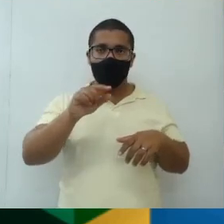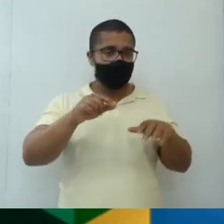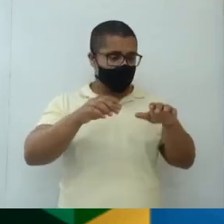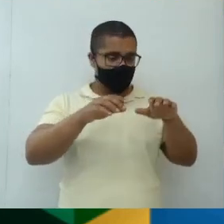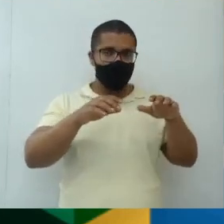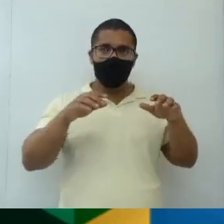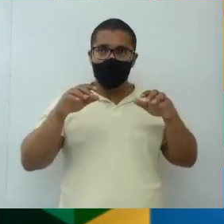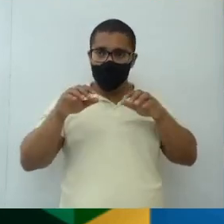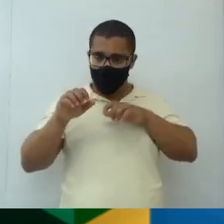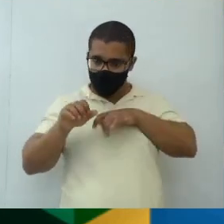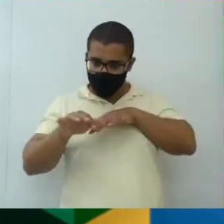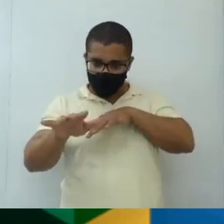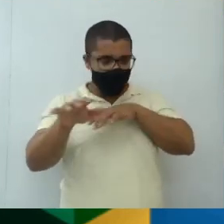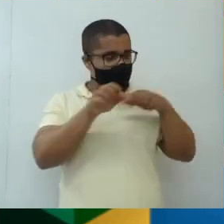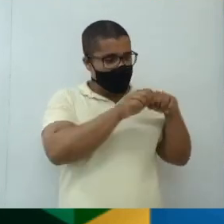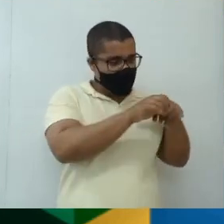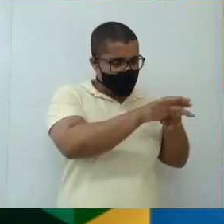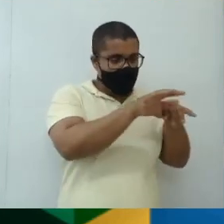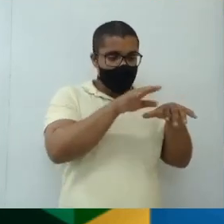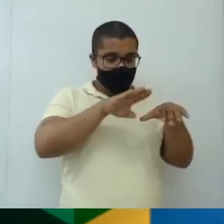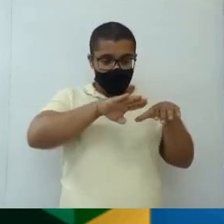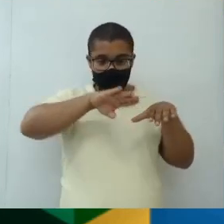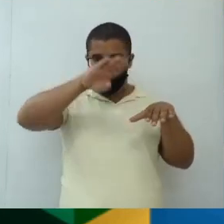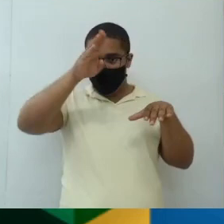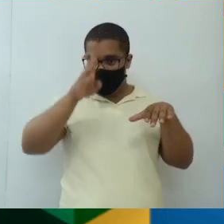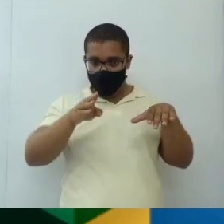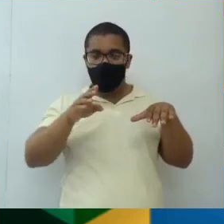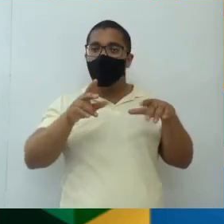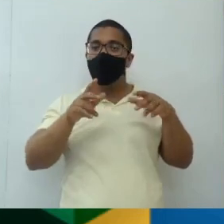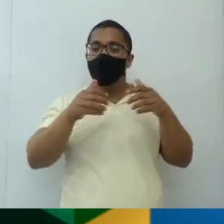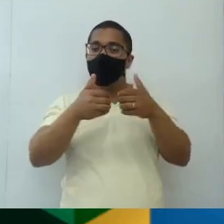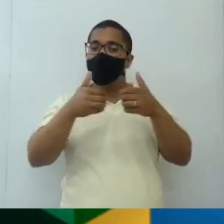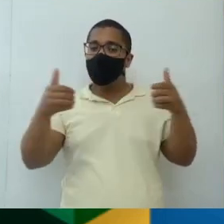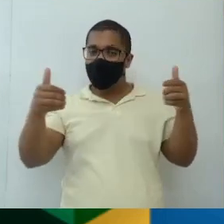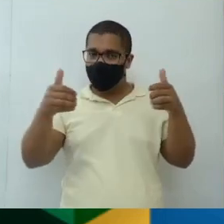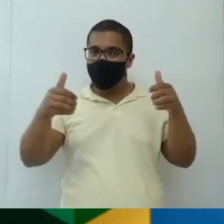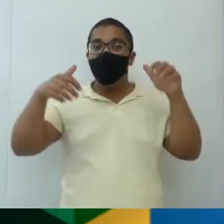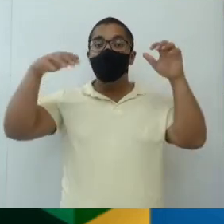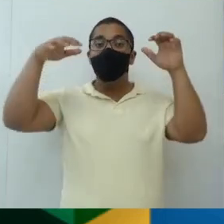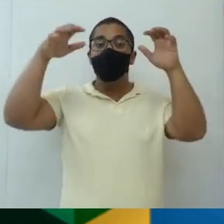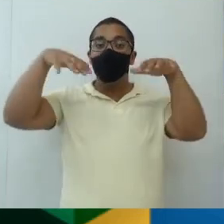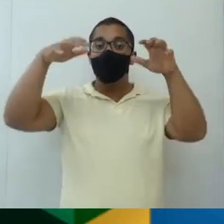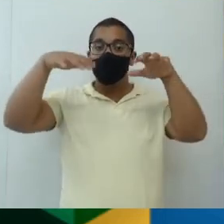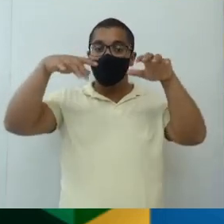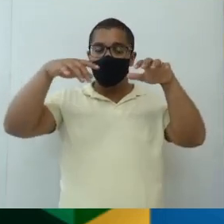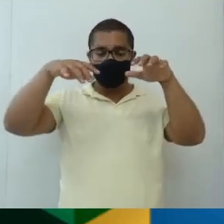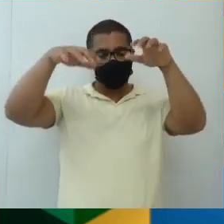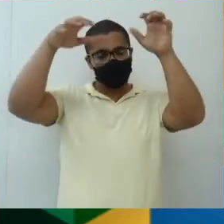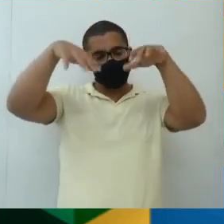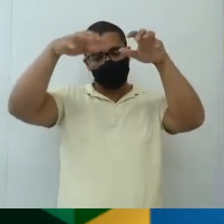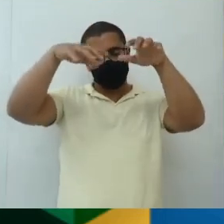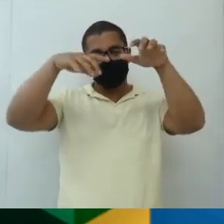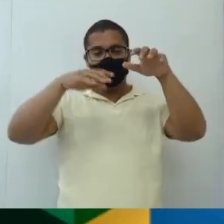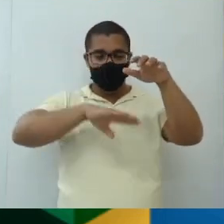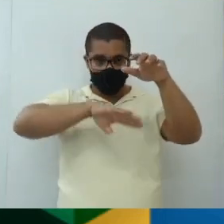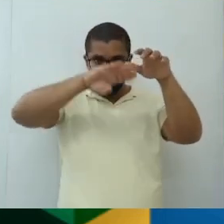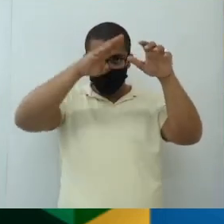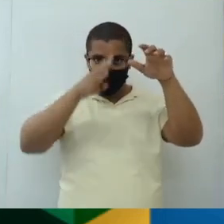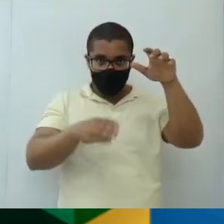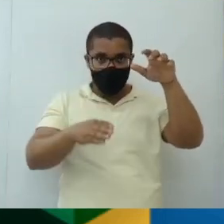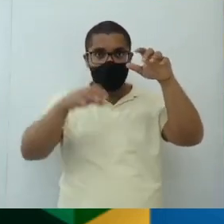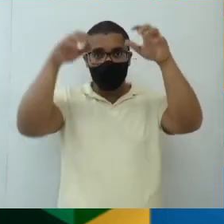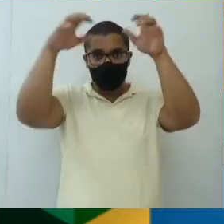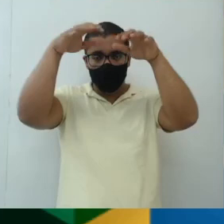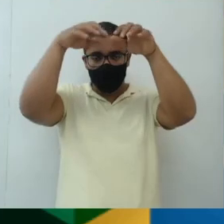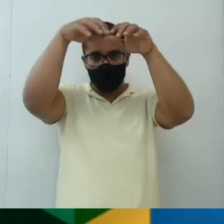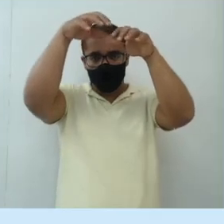o que nós chamamos a área de divisora das águas então a chuva vem e essa área mais alta ela